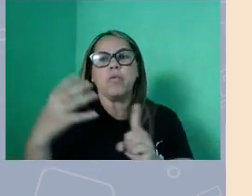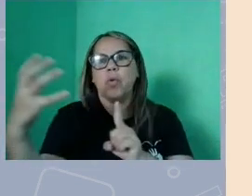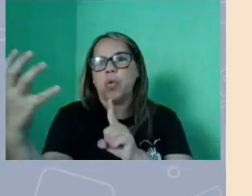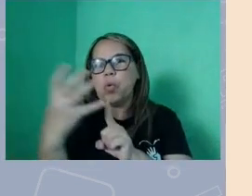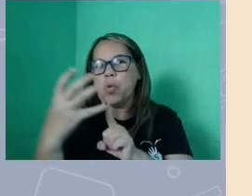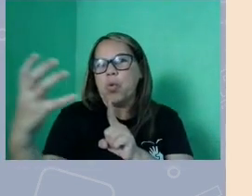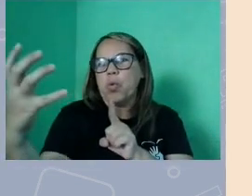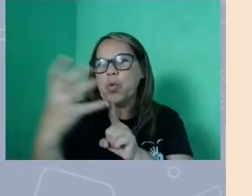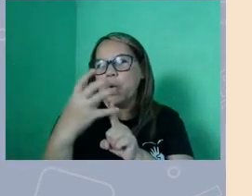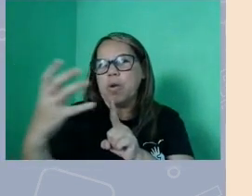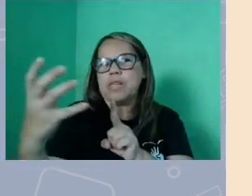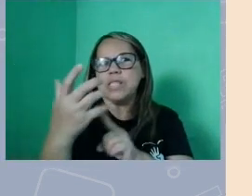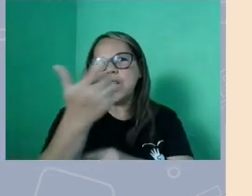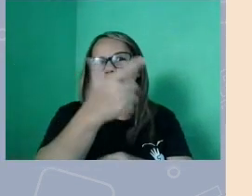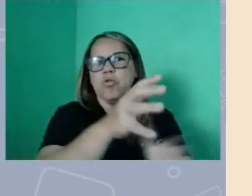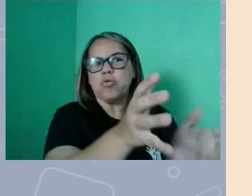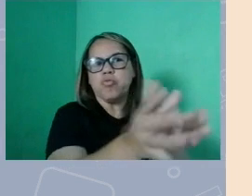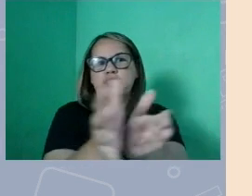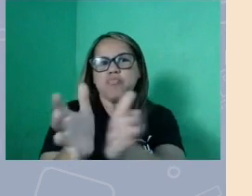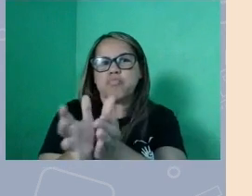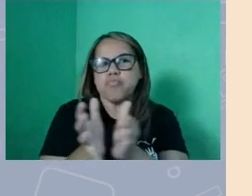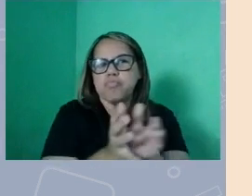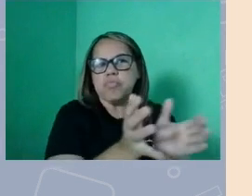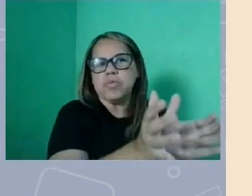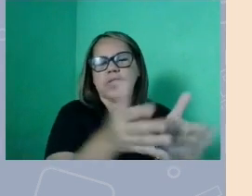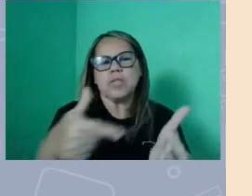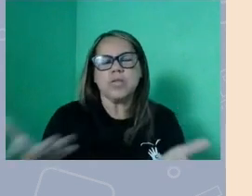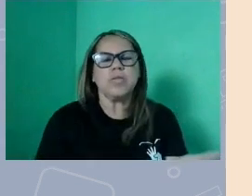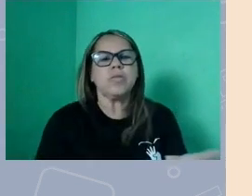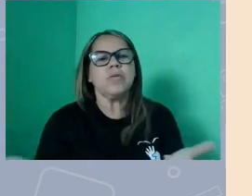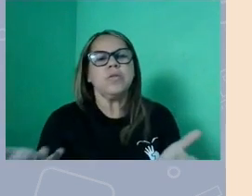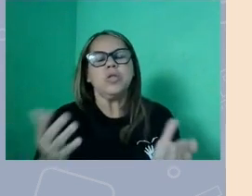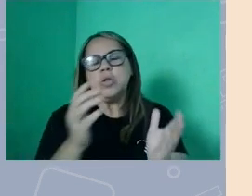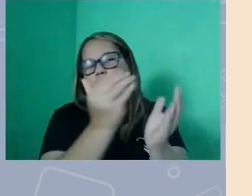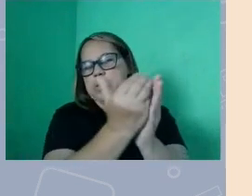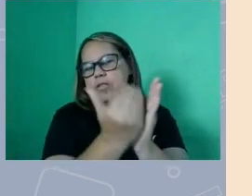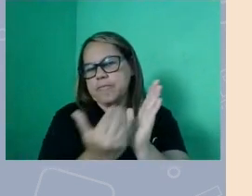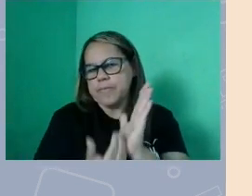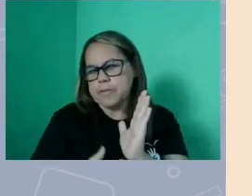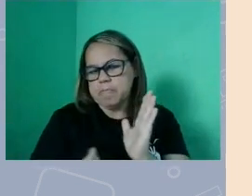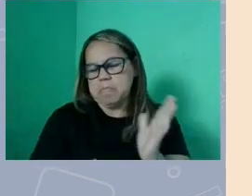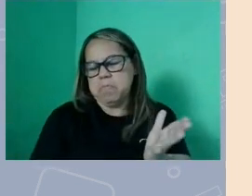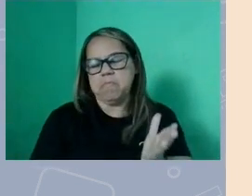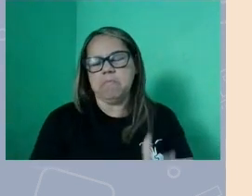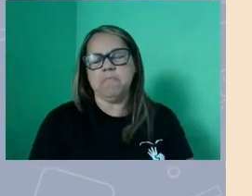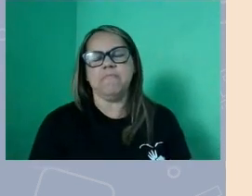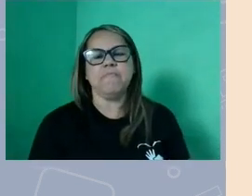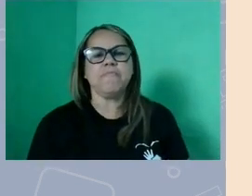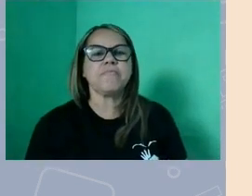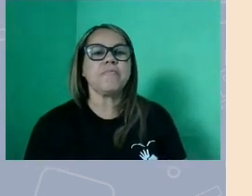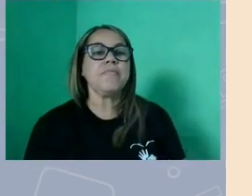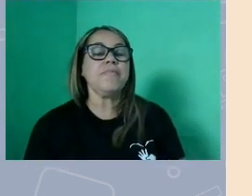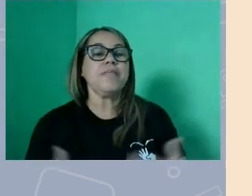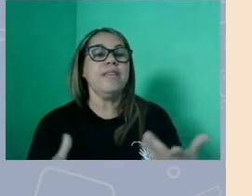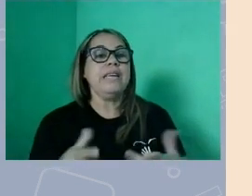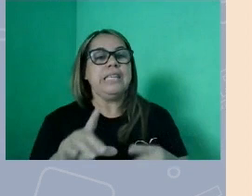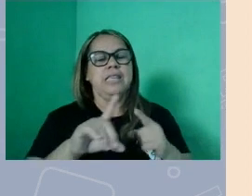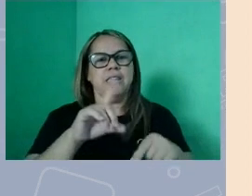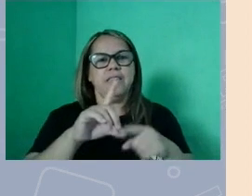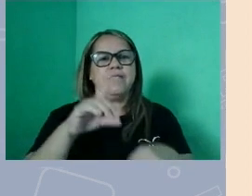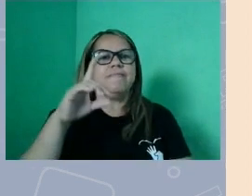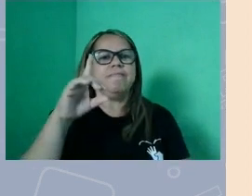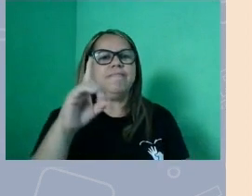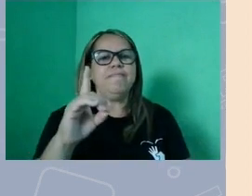perspectiva dos outros grupos das outras classes sociais letra D o processo de